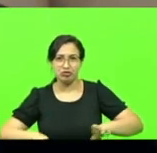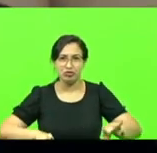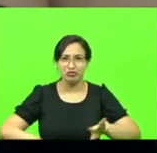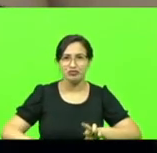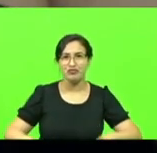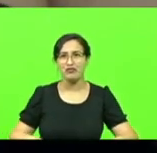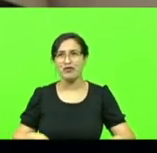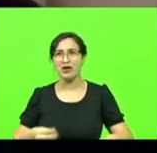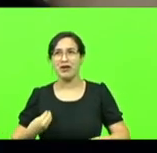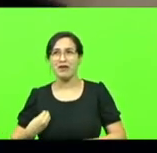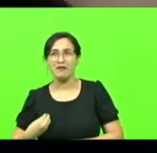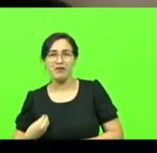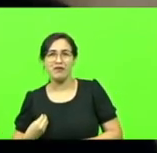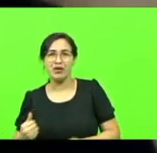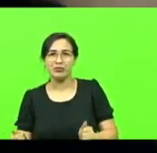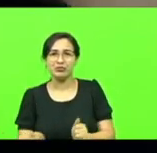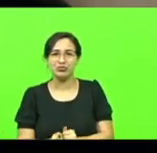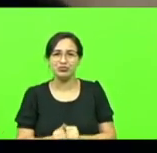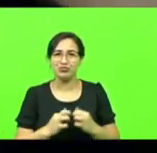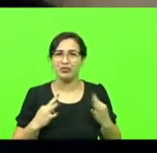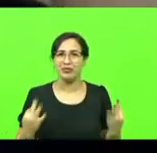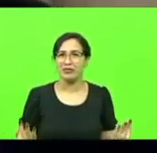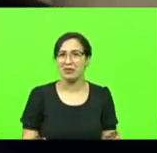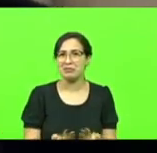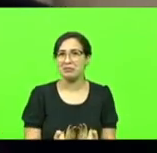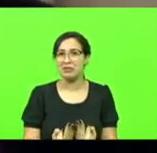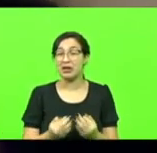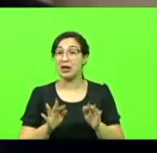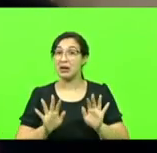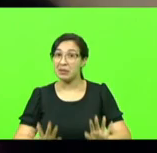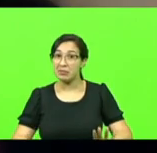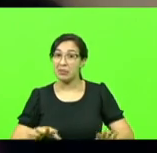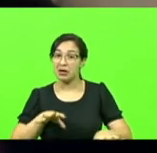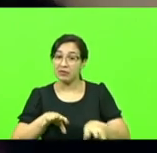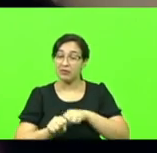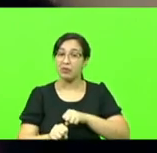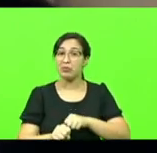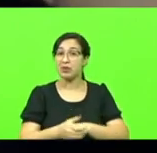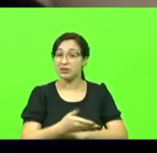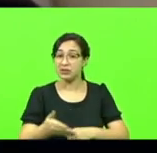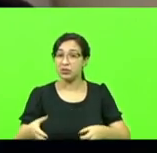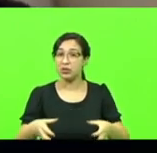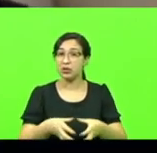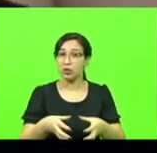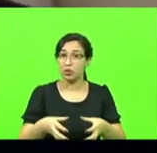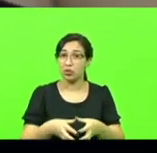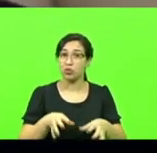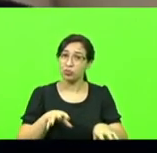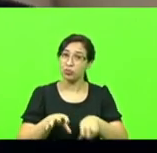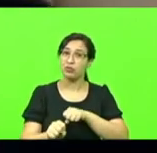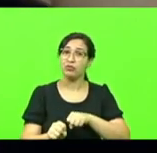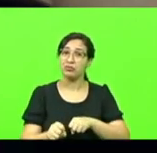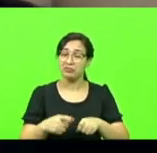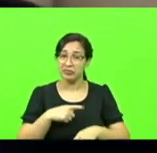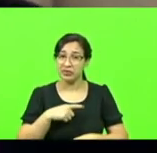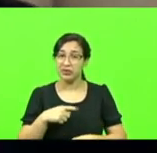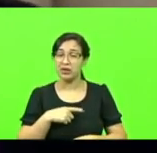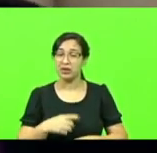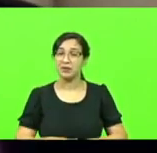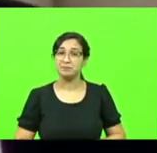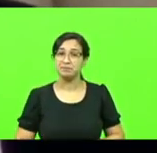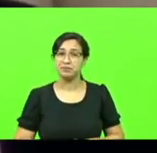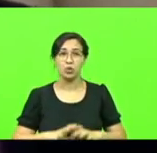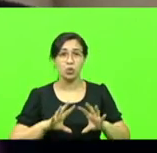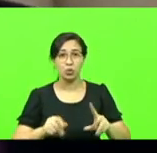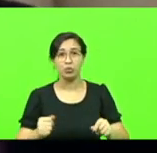convívio com a família, né? Mas também com a formação da clientela, porque forma uma clientela lá para o consultório particular. Tudo isso é